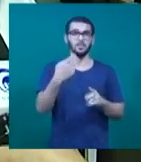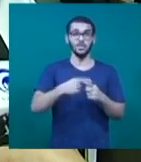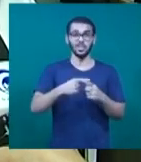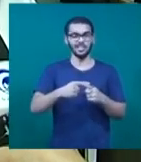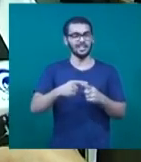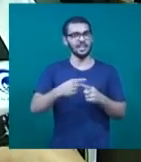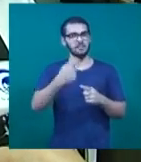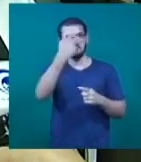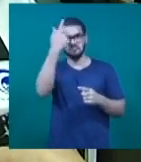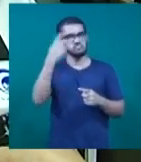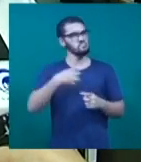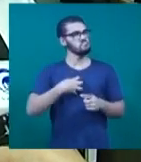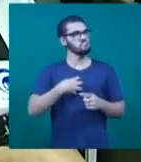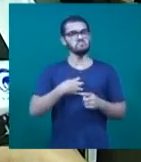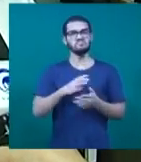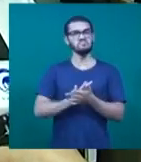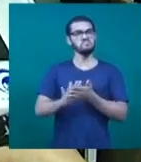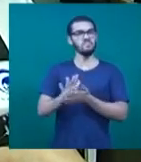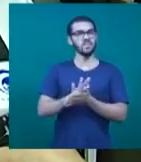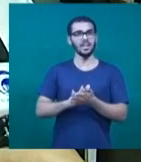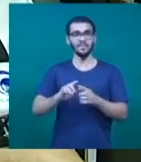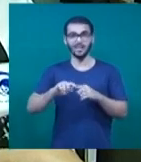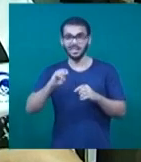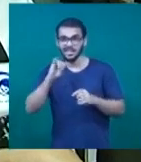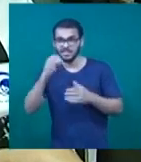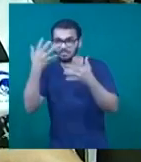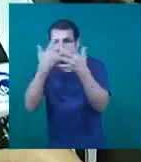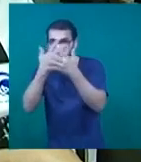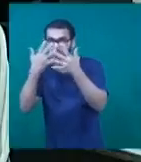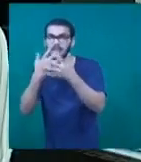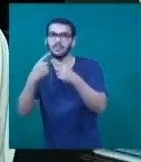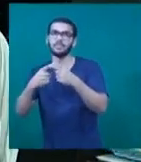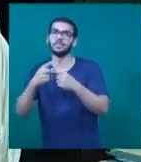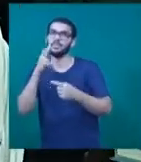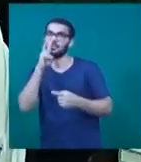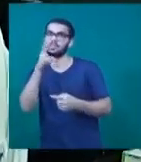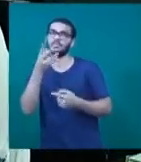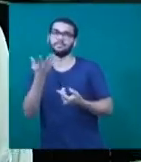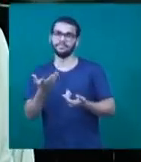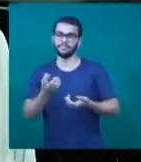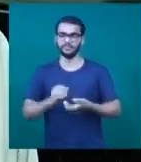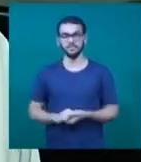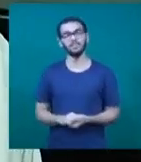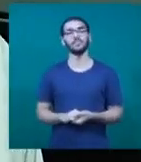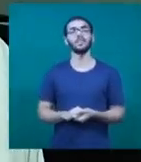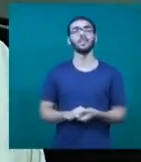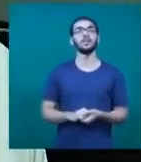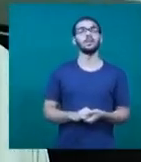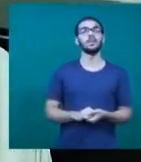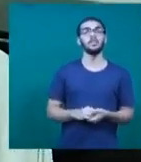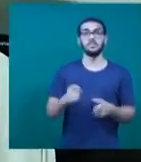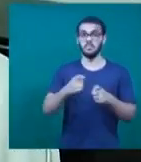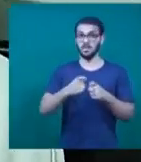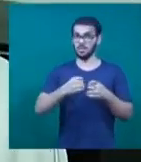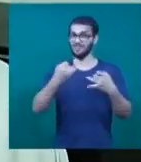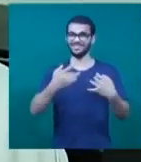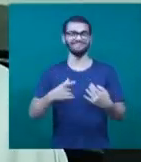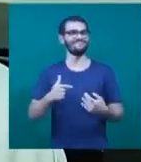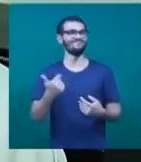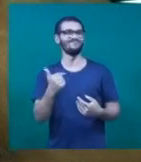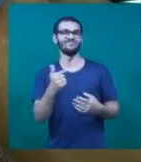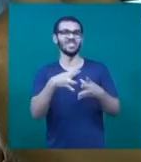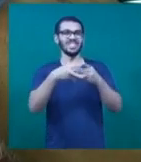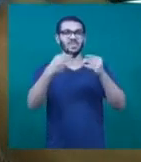não está enxergando é porque já teve uma lesão muito grande do nervo óptico. O oftalmologista explica que o glaucoma não tem cura, mas tem